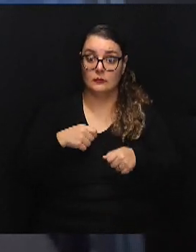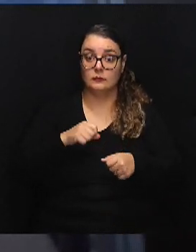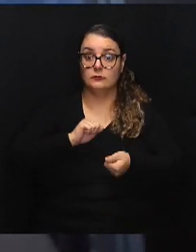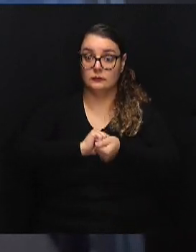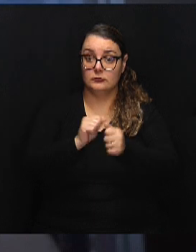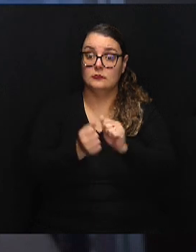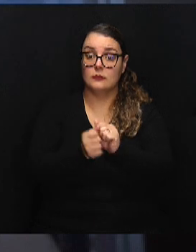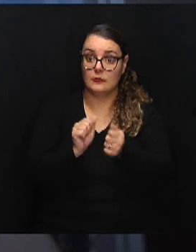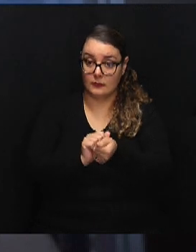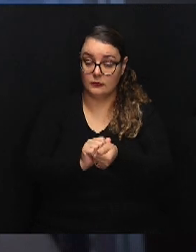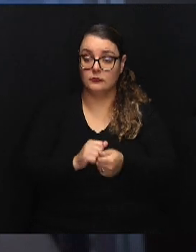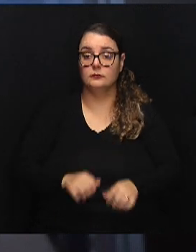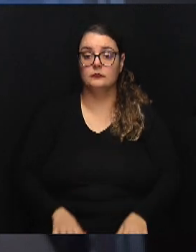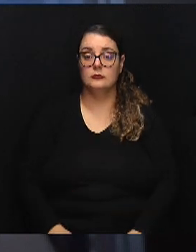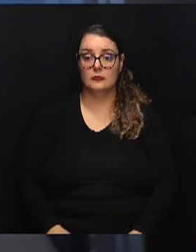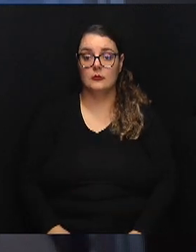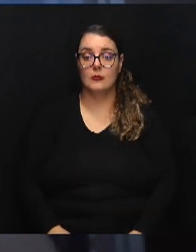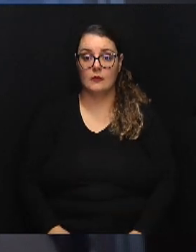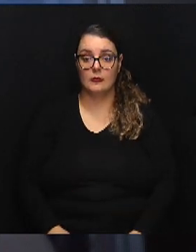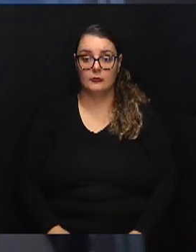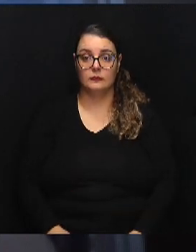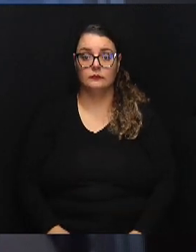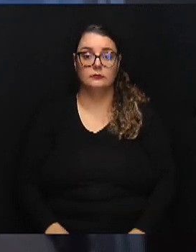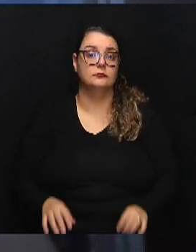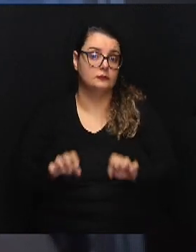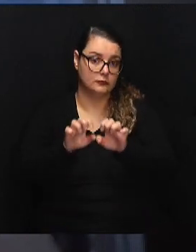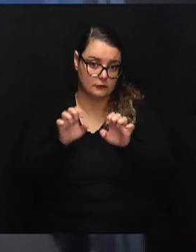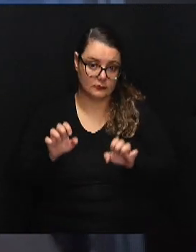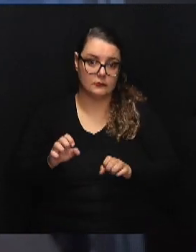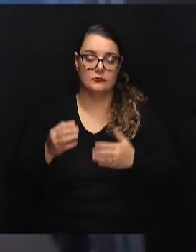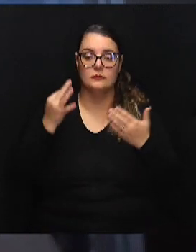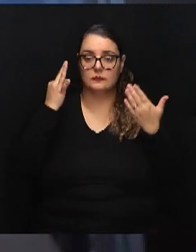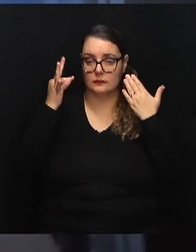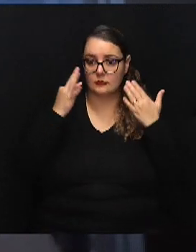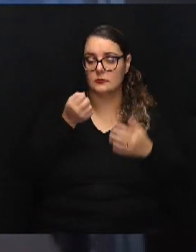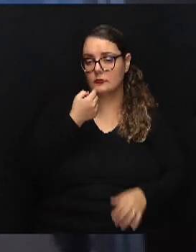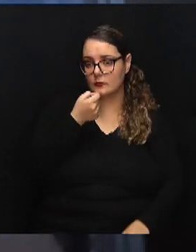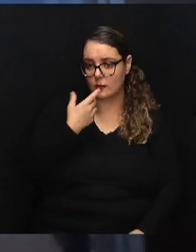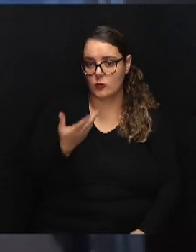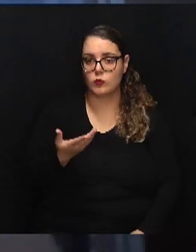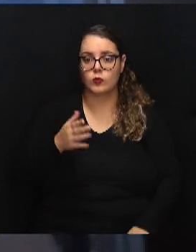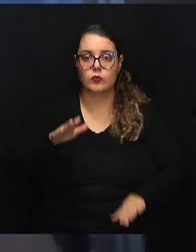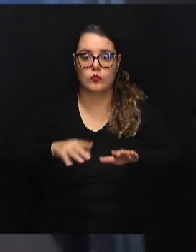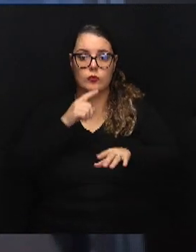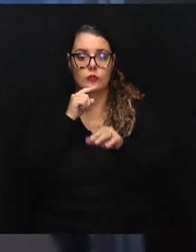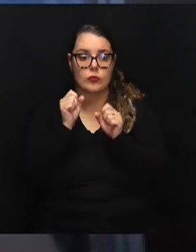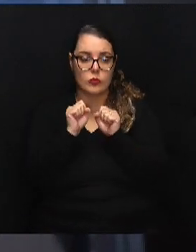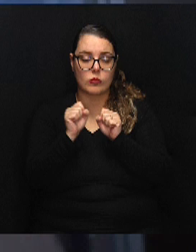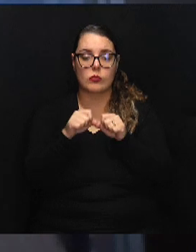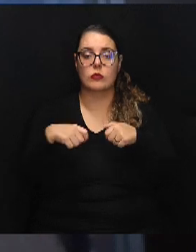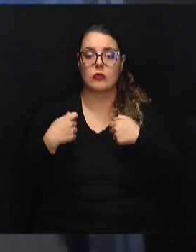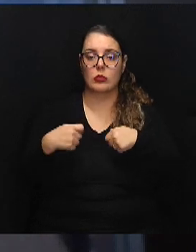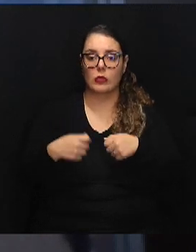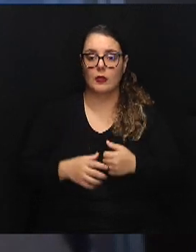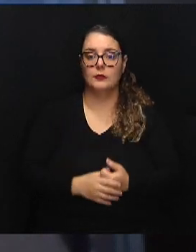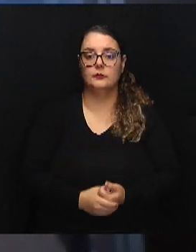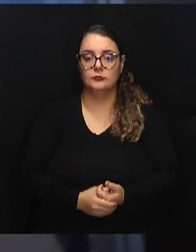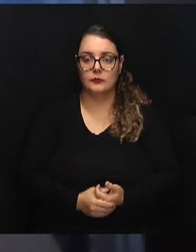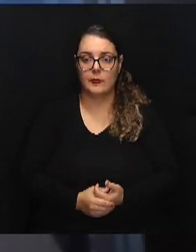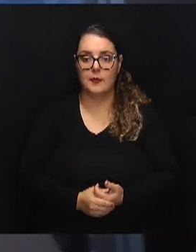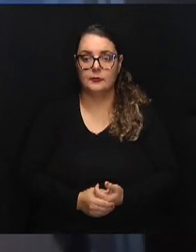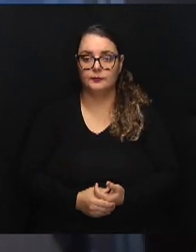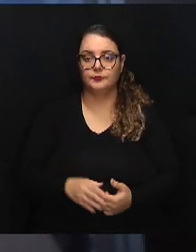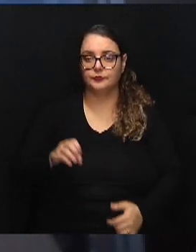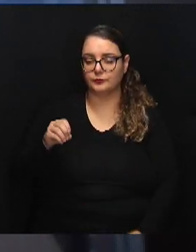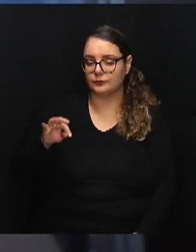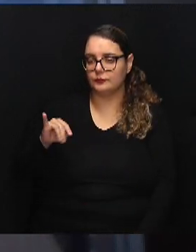ajustar o esquema terapêutico desse paciente. Às vezes no inverno a gente precisa, a gente chama otimizar,